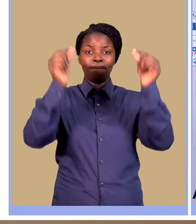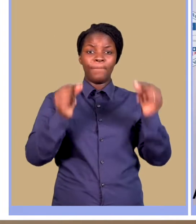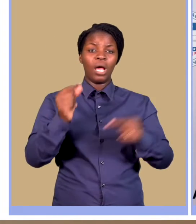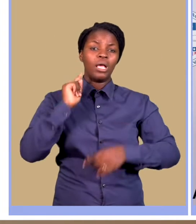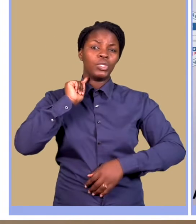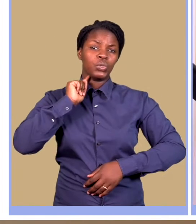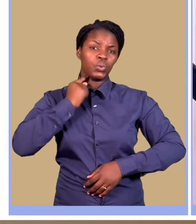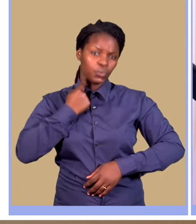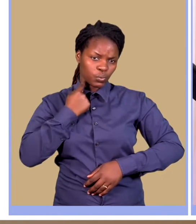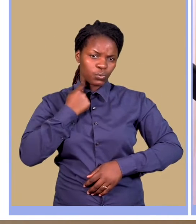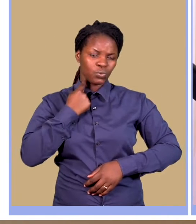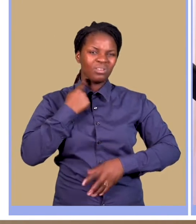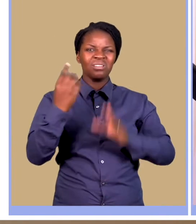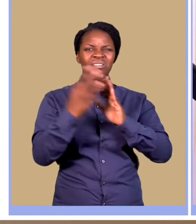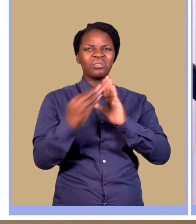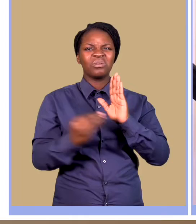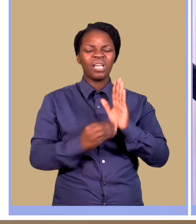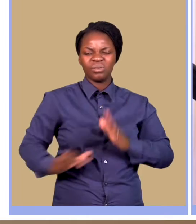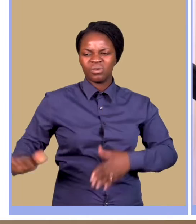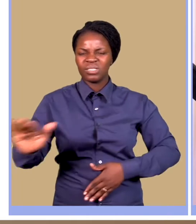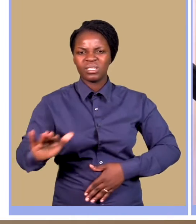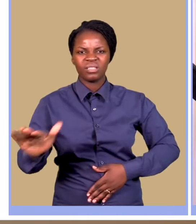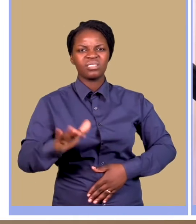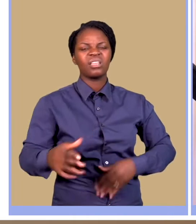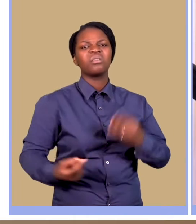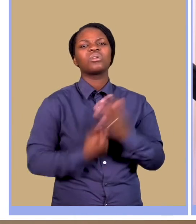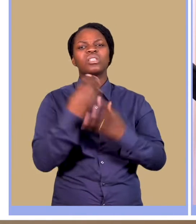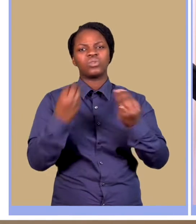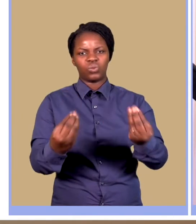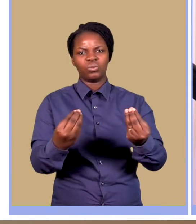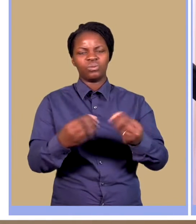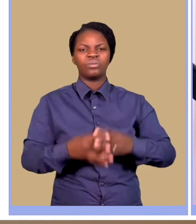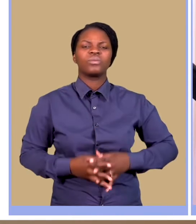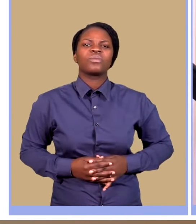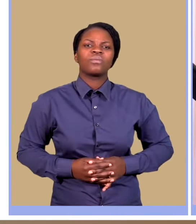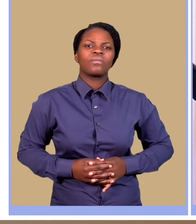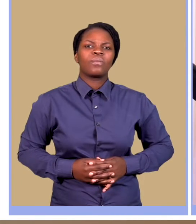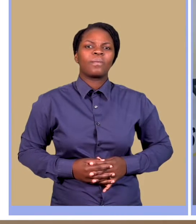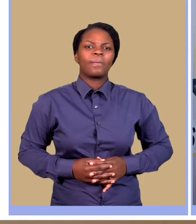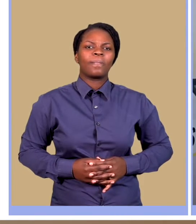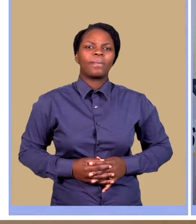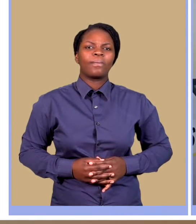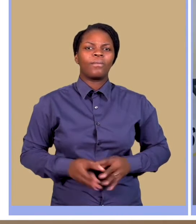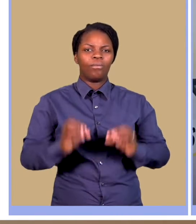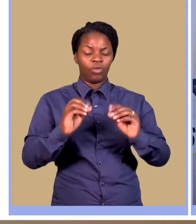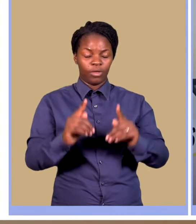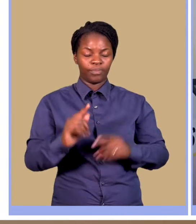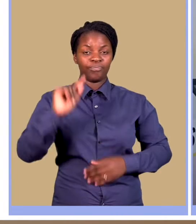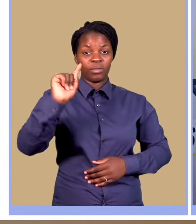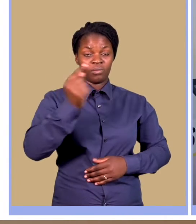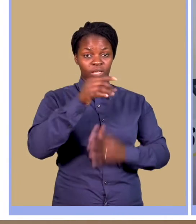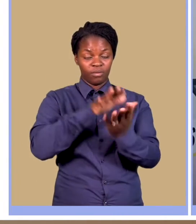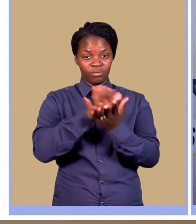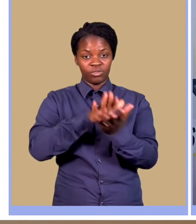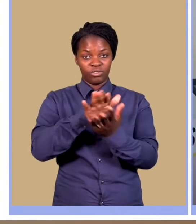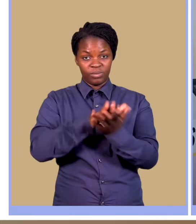isto é feito? Bem, primeiro vamos falar da própria estética da cidade. Sim. Primeiro é que